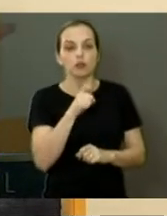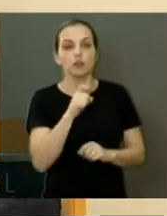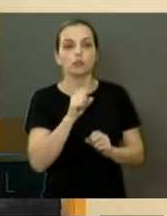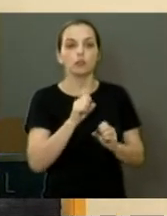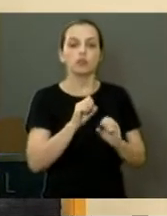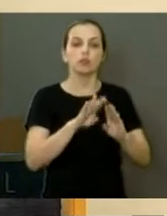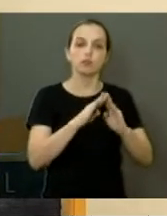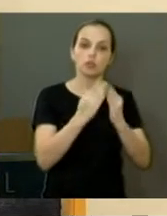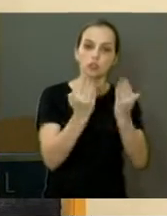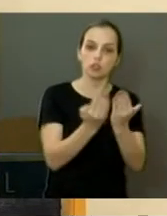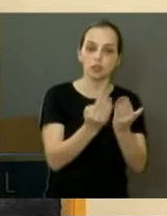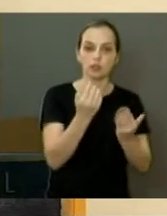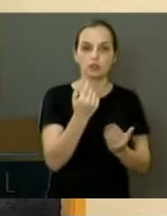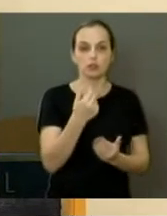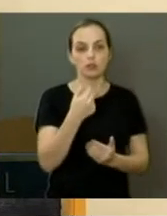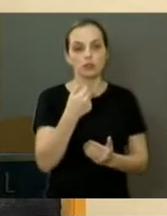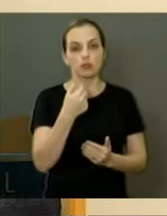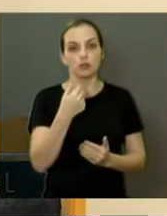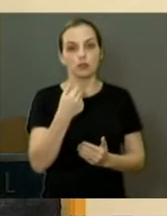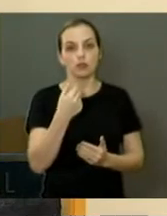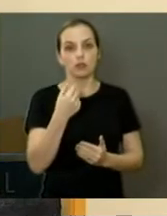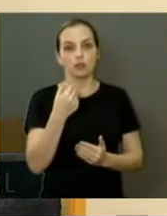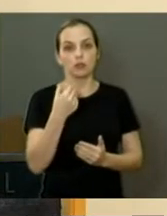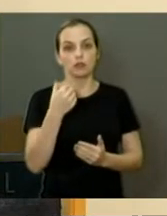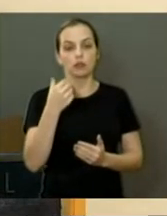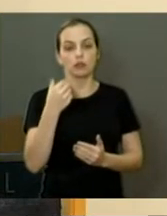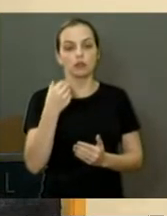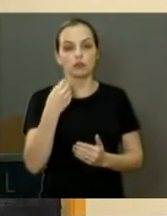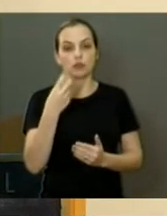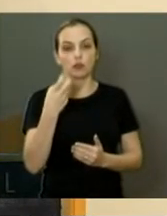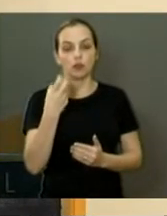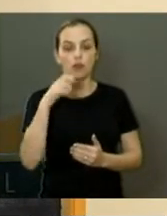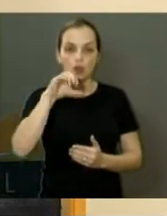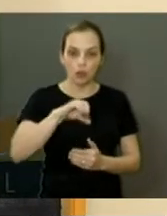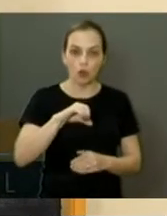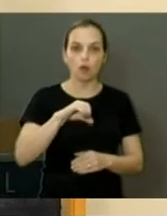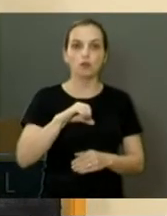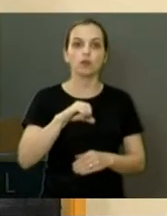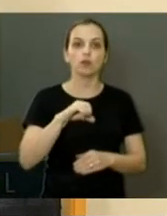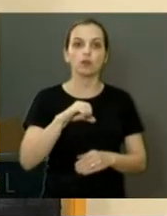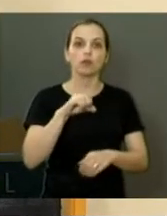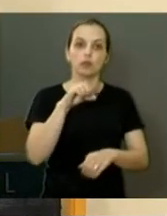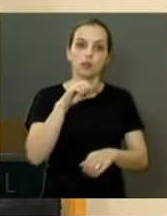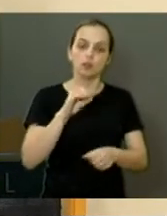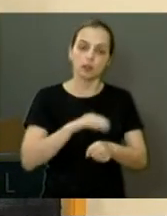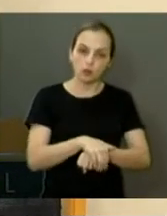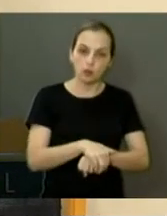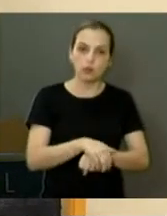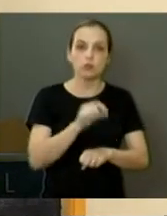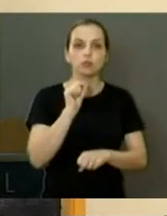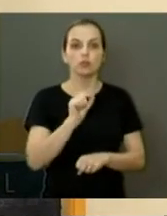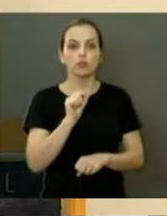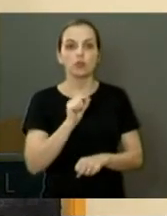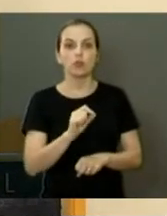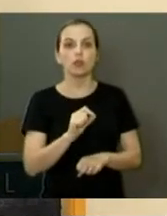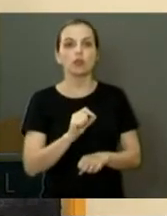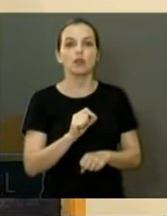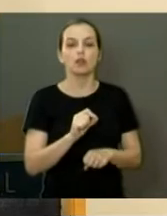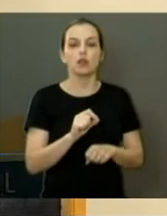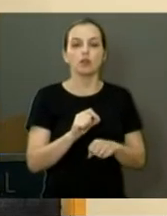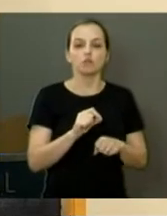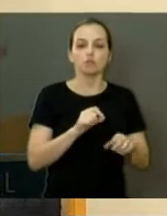não tem sentido ficar depois das 21 horas. Todo mundo, 8 horas, 20 horas, já jantou. Que ela parasse às 21 horas, que evita